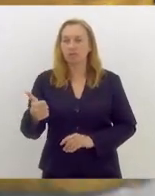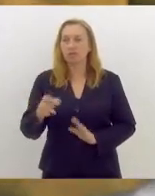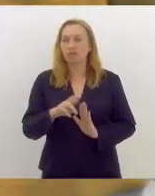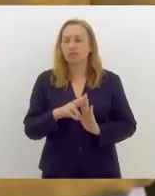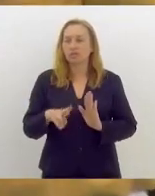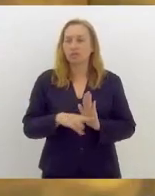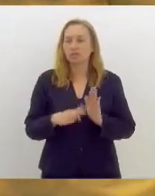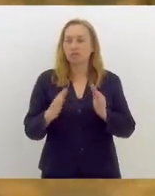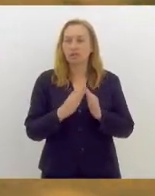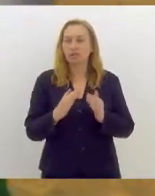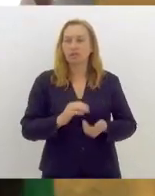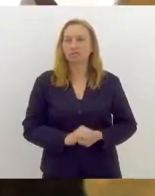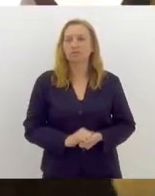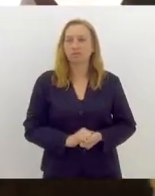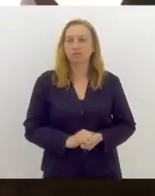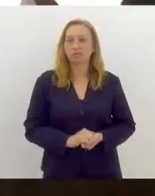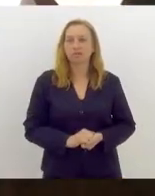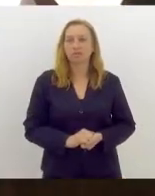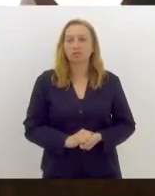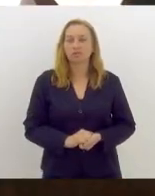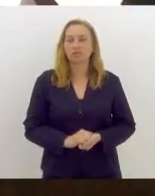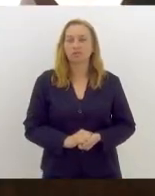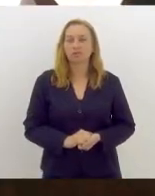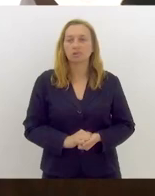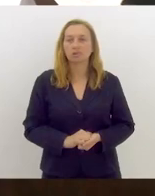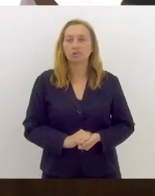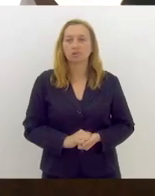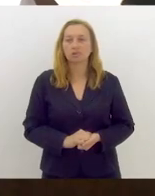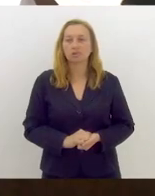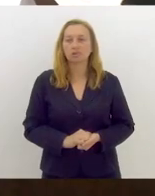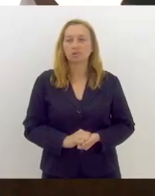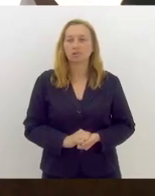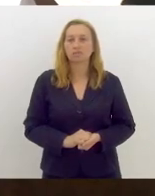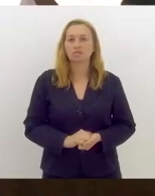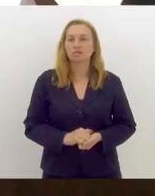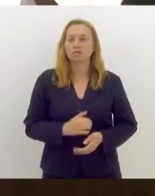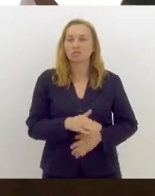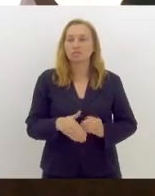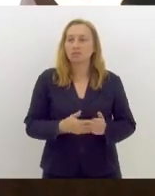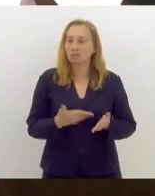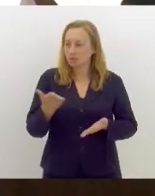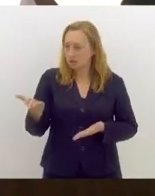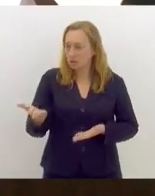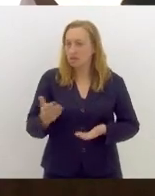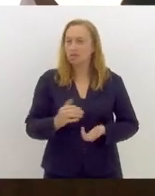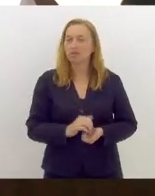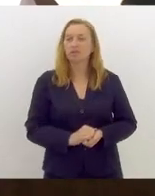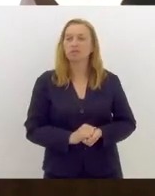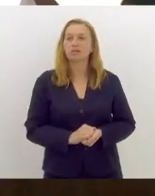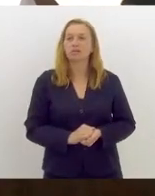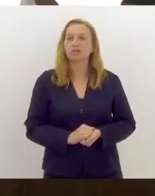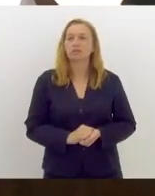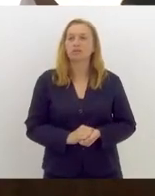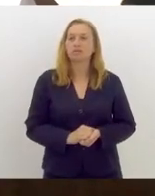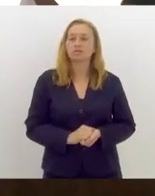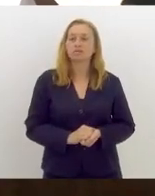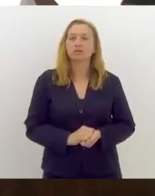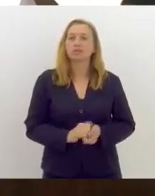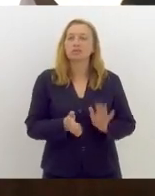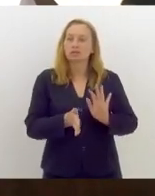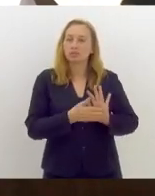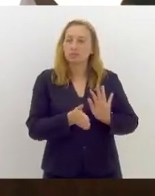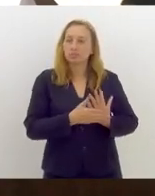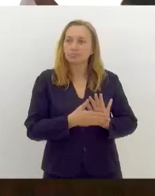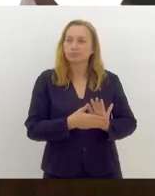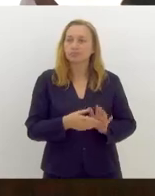novas internas e proposições externas cujos autores estão aqui presentes de forma participativa trouxeram essa